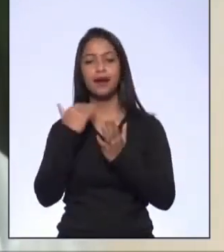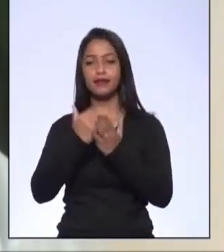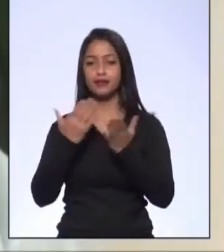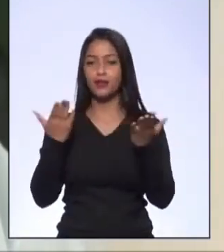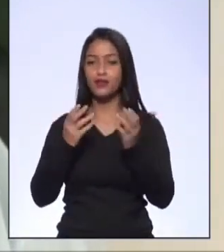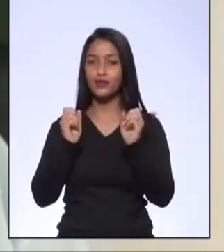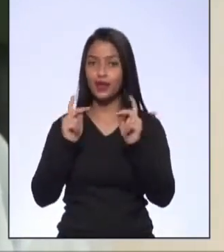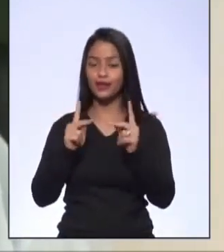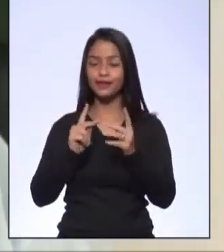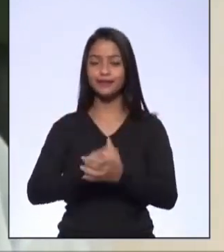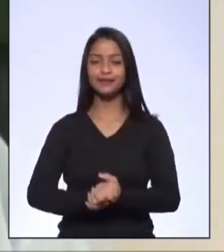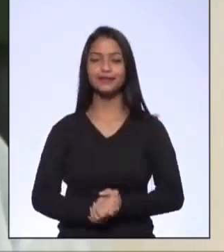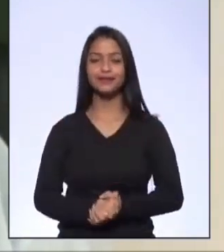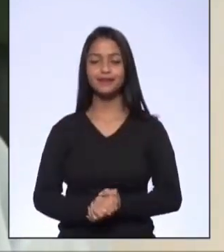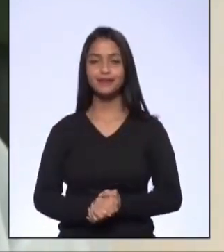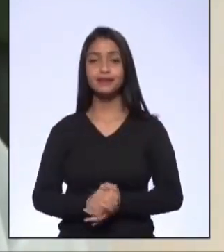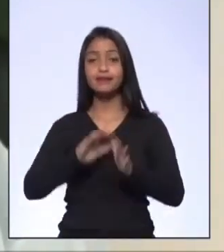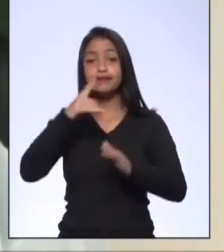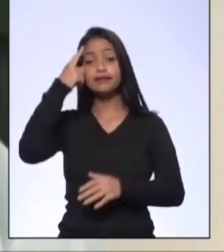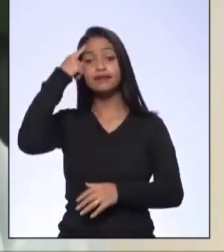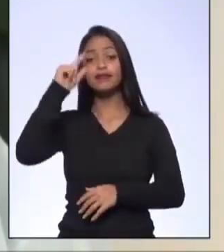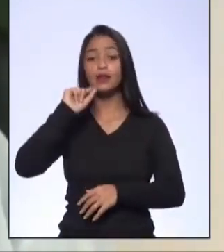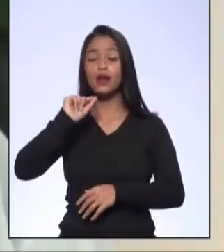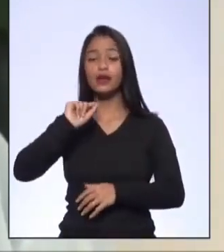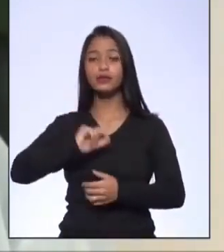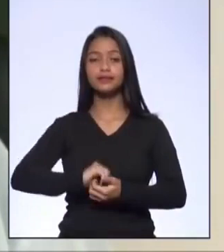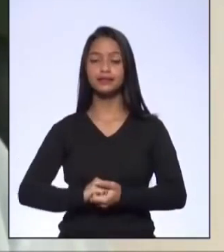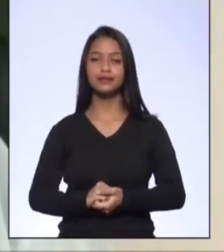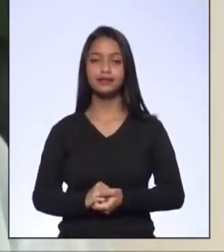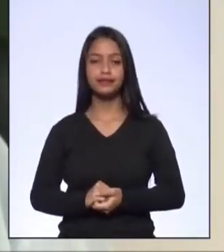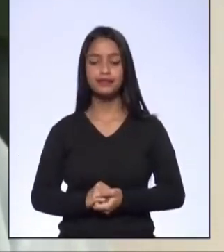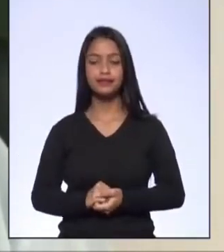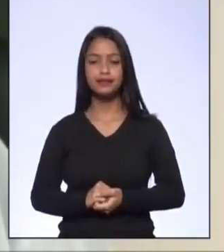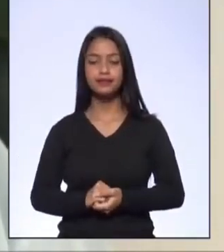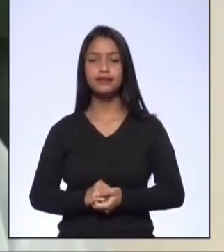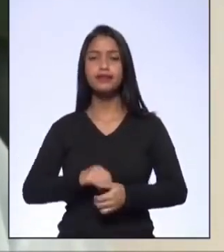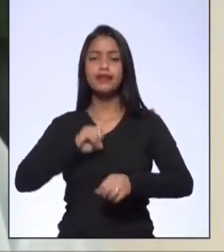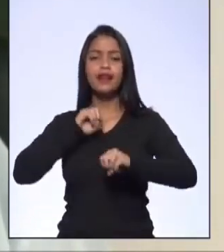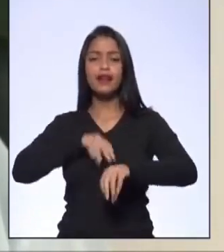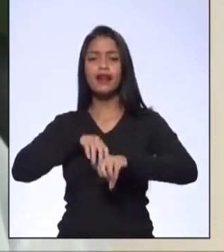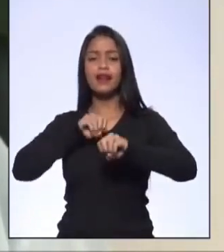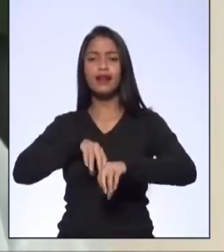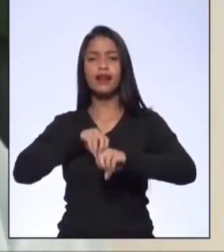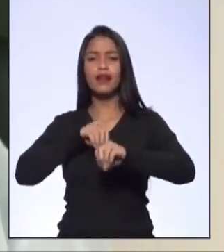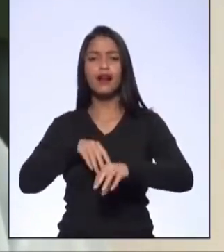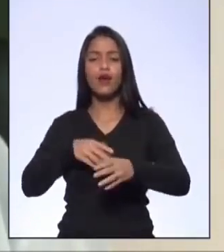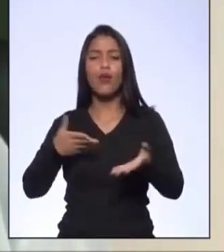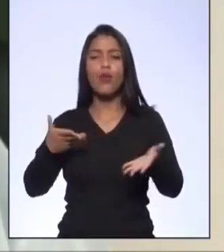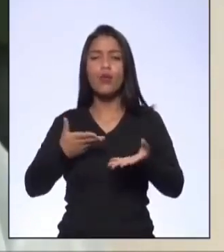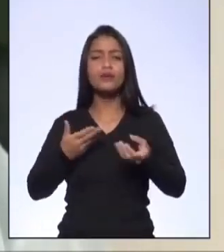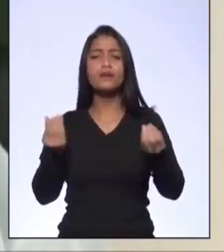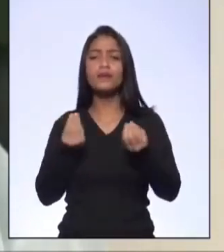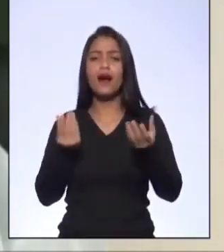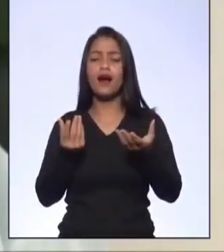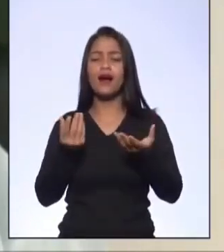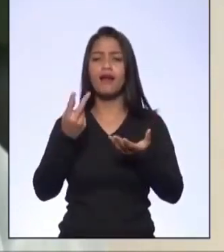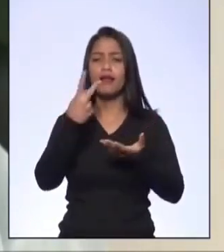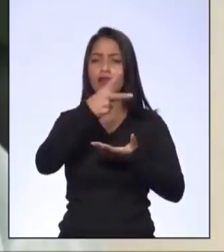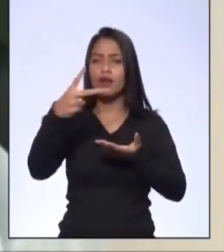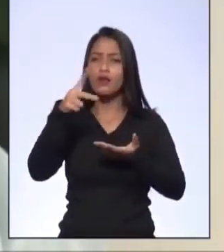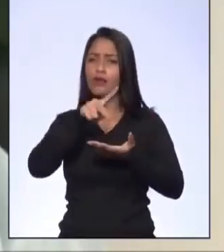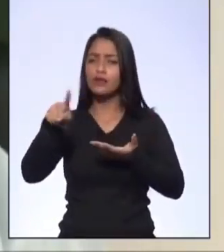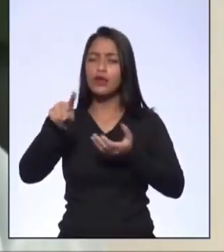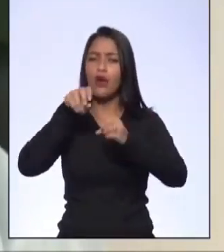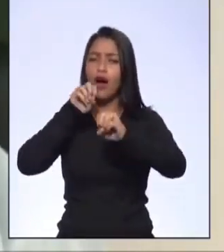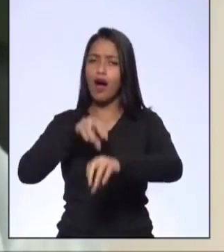ok? Lembrando que essa aula aqui, né, ela é uma aula bem para apoiar mesmo, tá? Por isso que ela é feita de uma